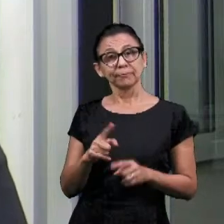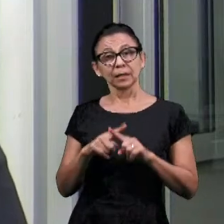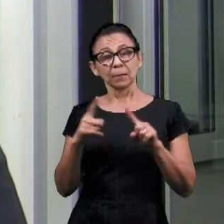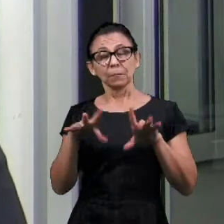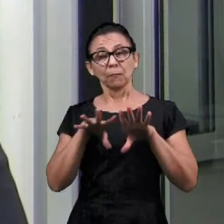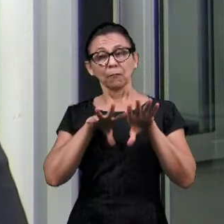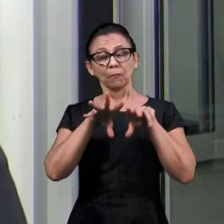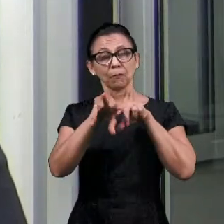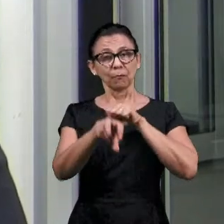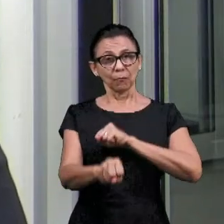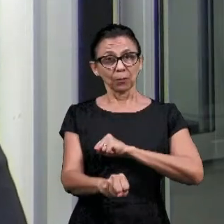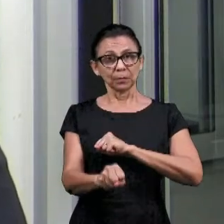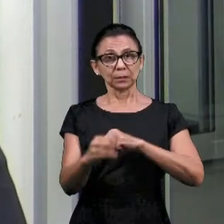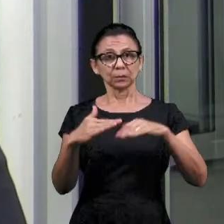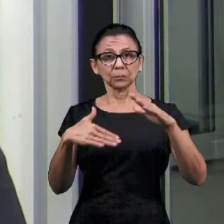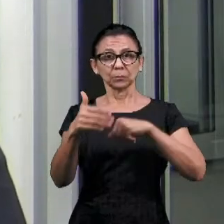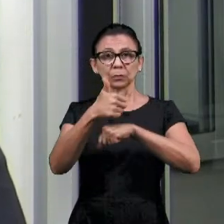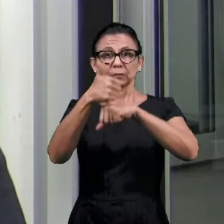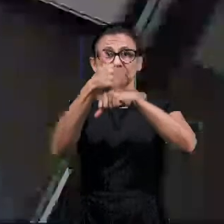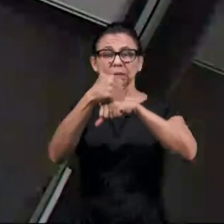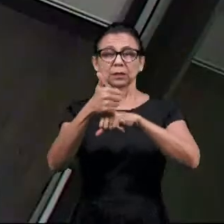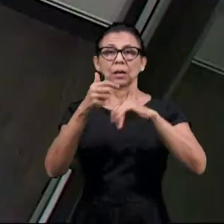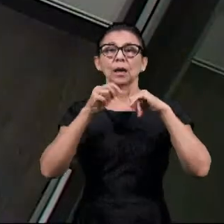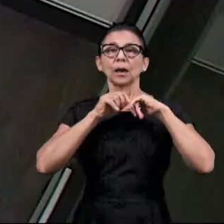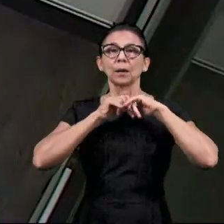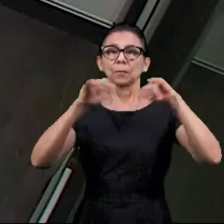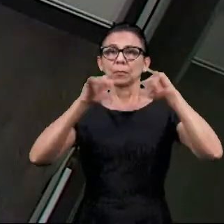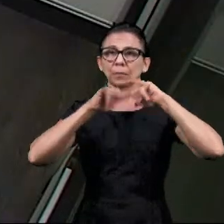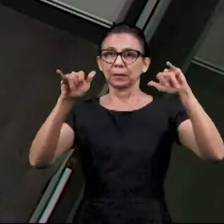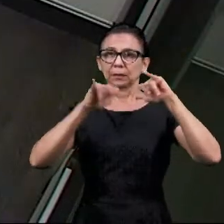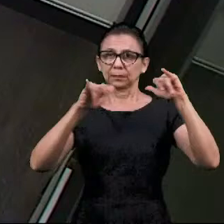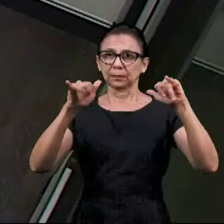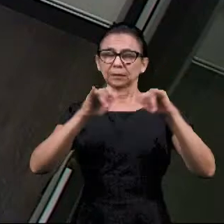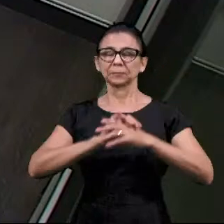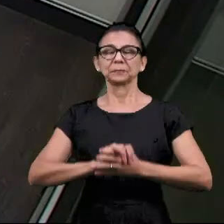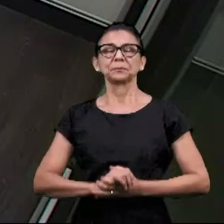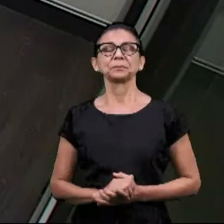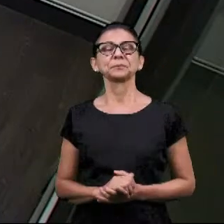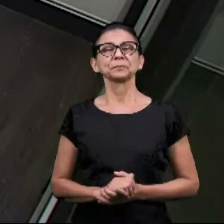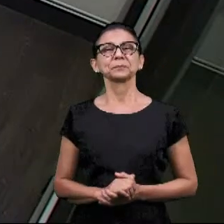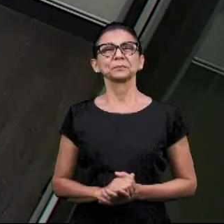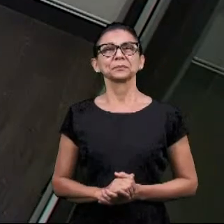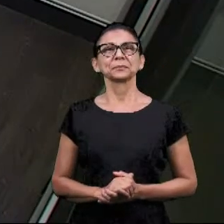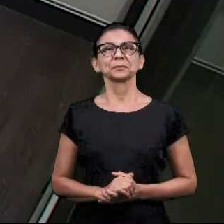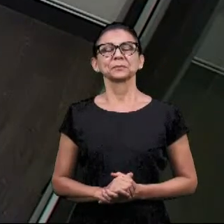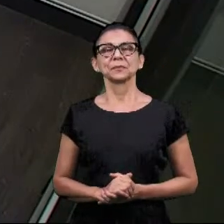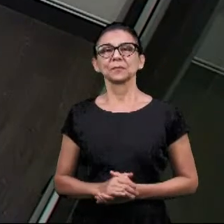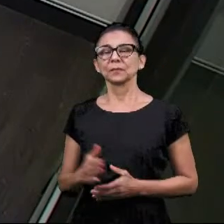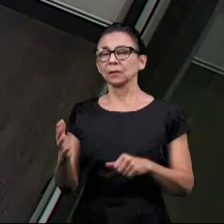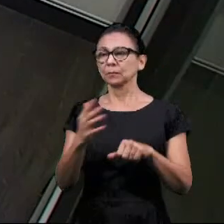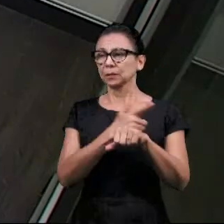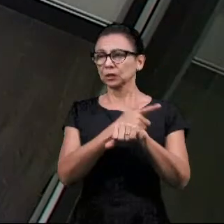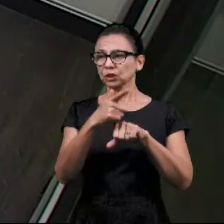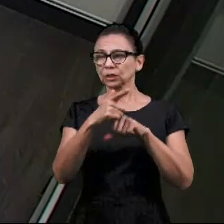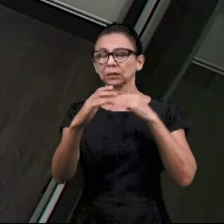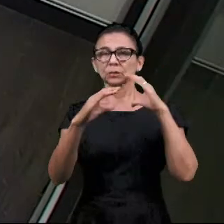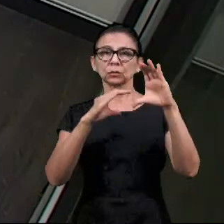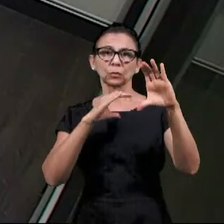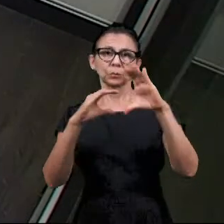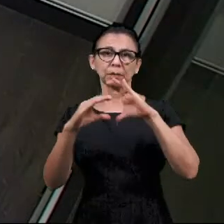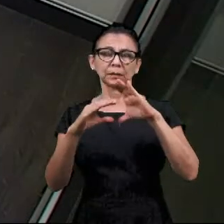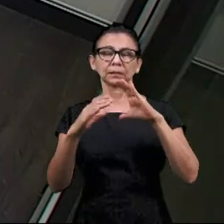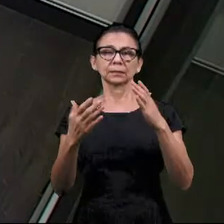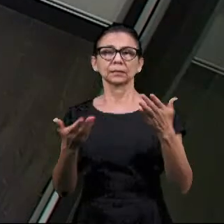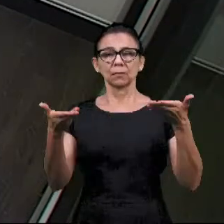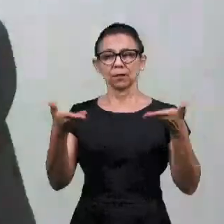formação profissional mesmo é em publicidade e propaganda. Amém. Pastor Josias é o nosso gerente aqui de comunicação, aqui do sistema aqui